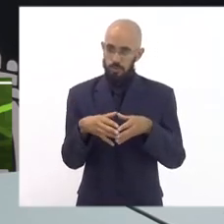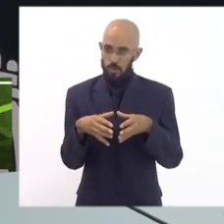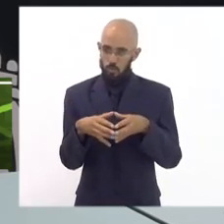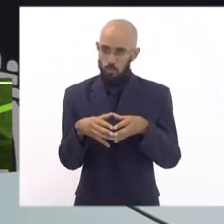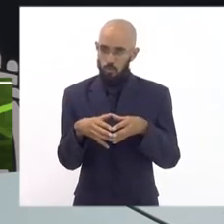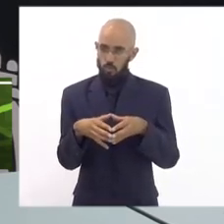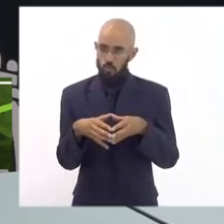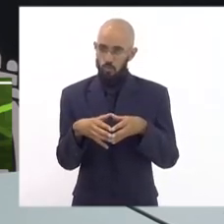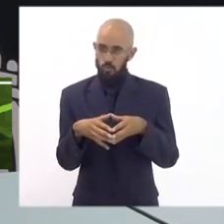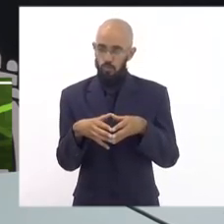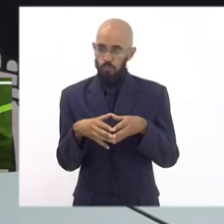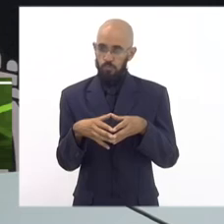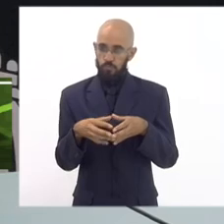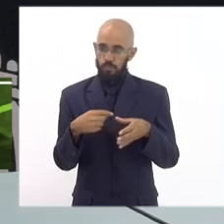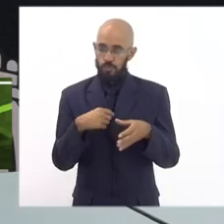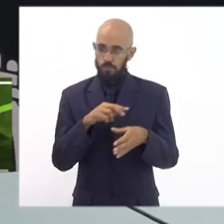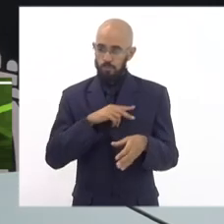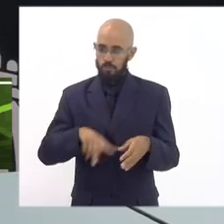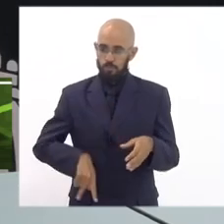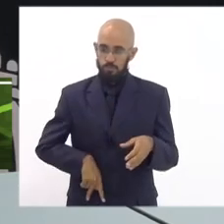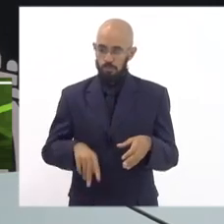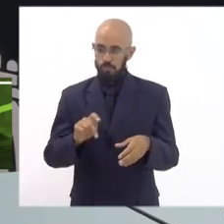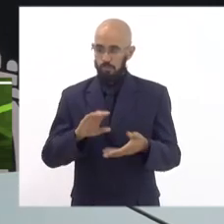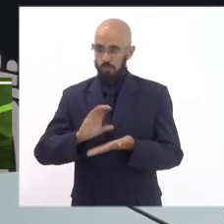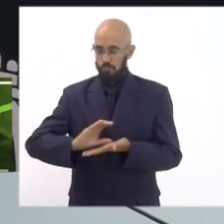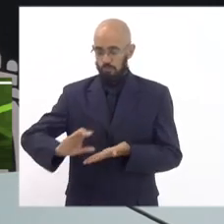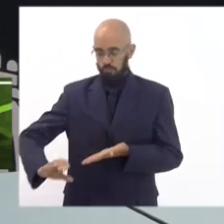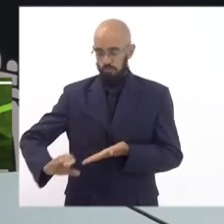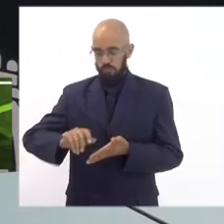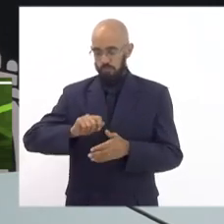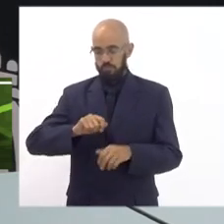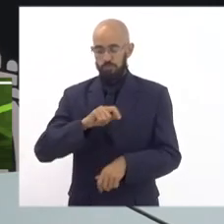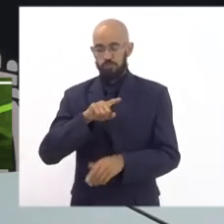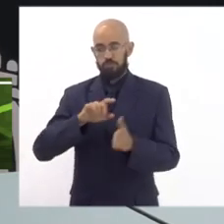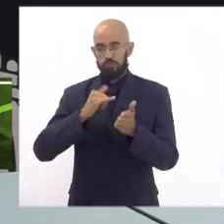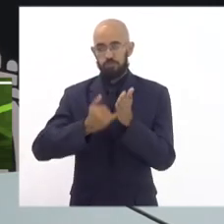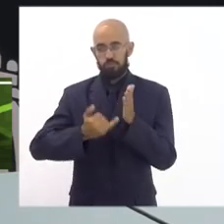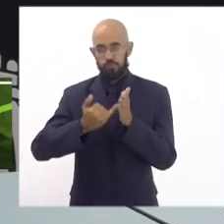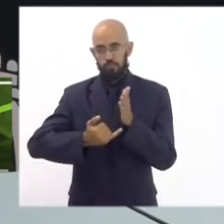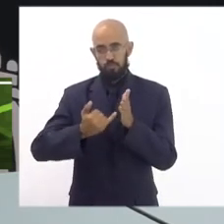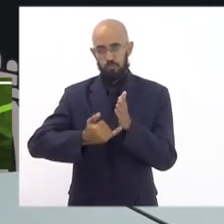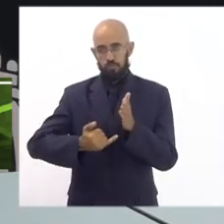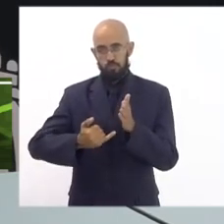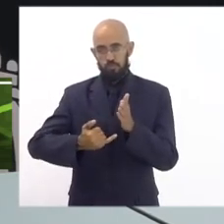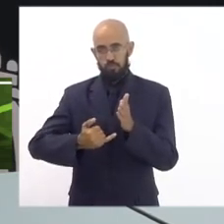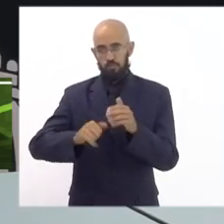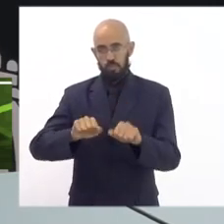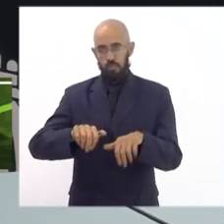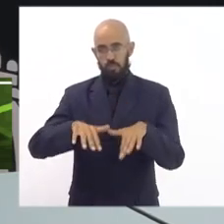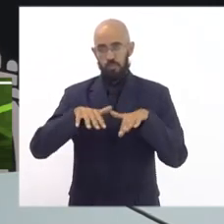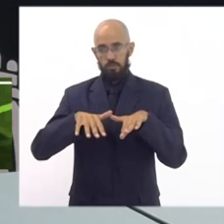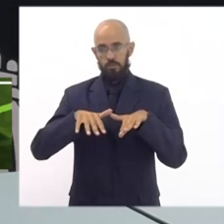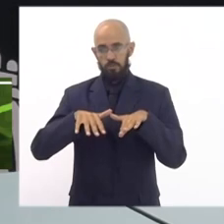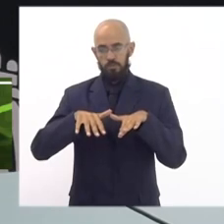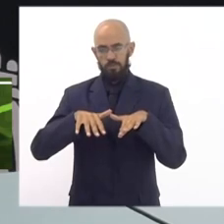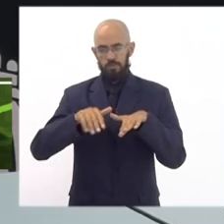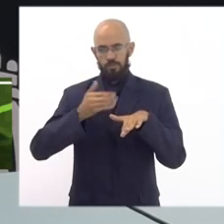Pacheco, que eu presido de orçamento e tributação, na última audiência pública,